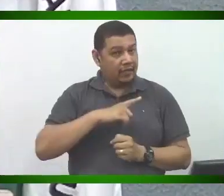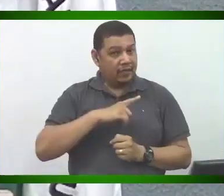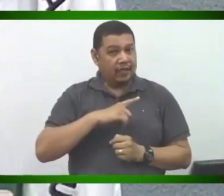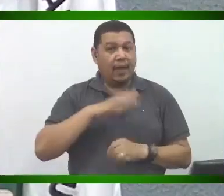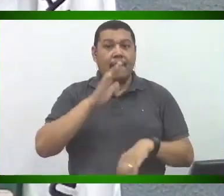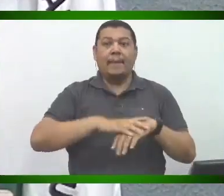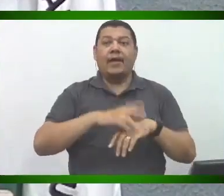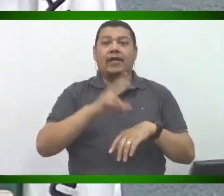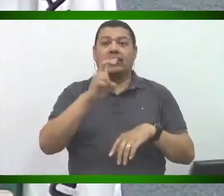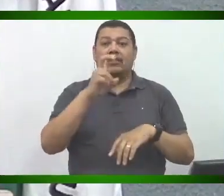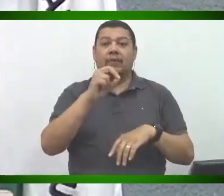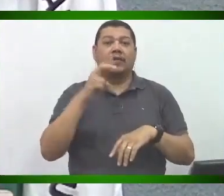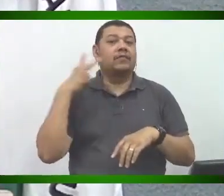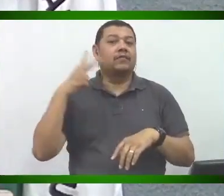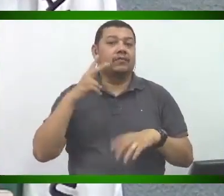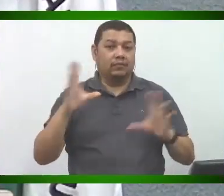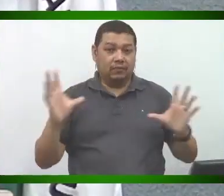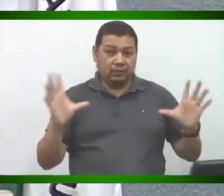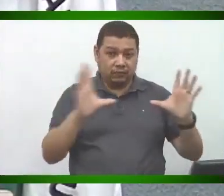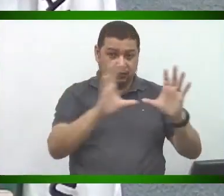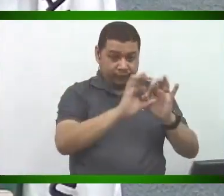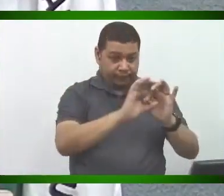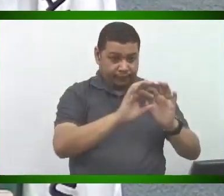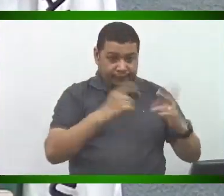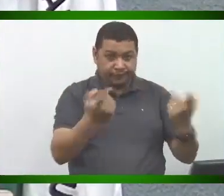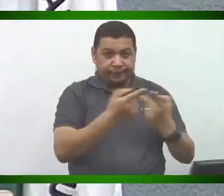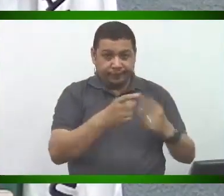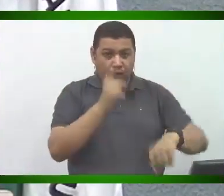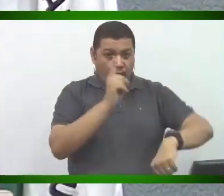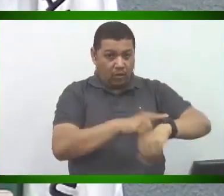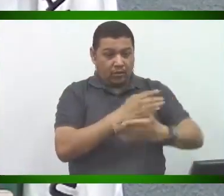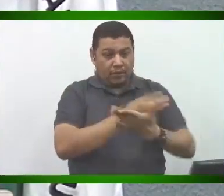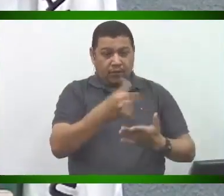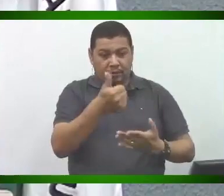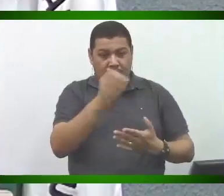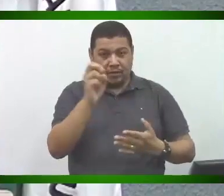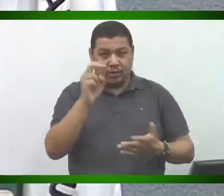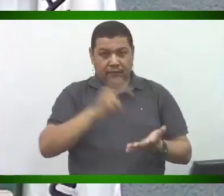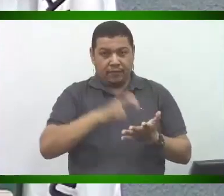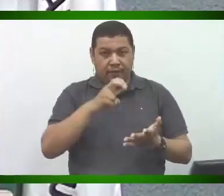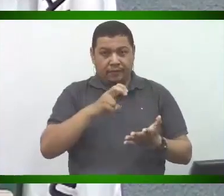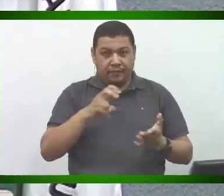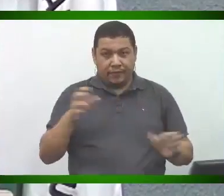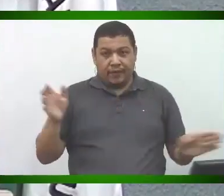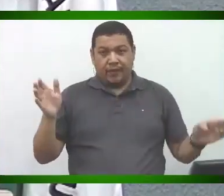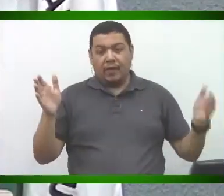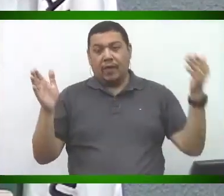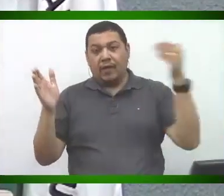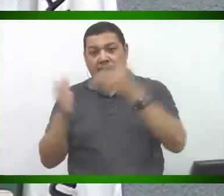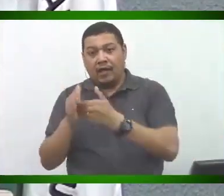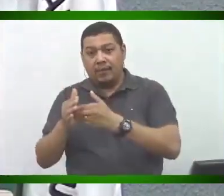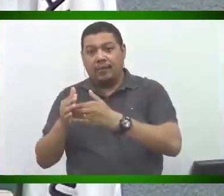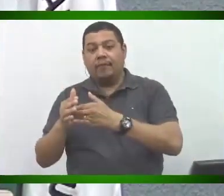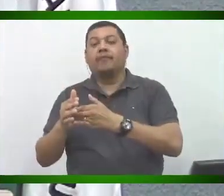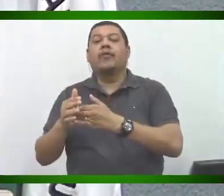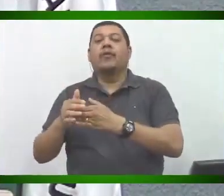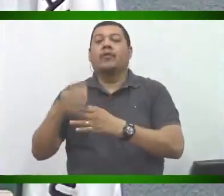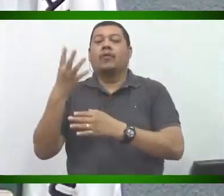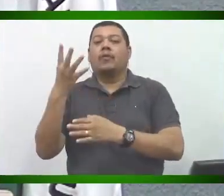vereadores. E ficamos das 10 da manhã até as 4 da tarde, ininterrupto,